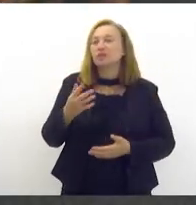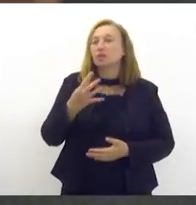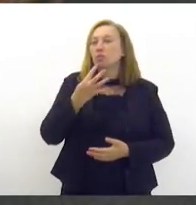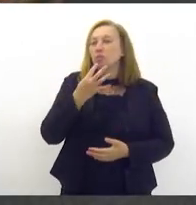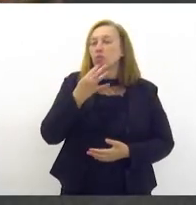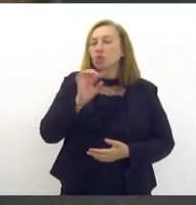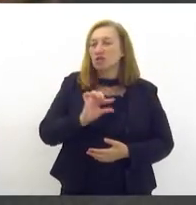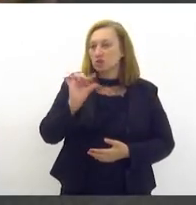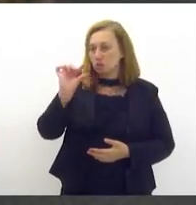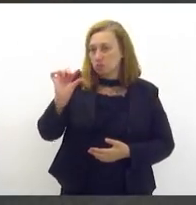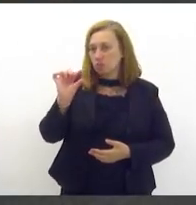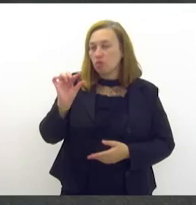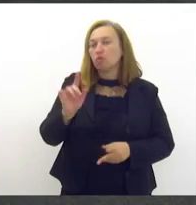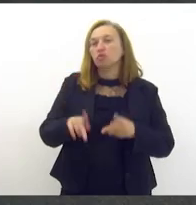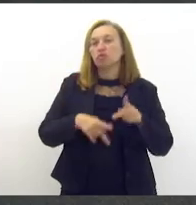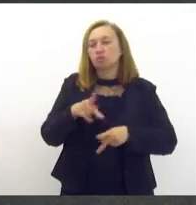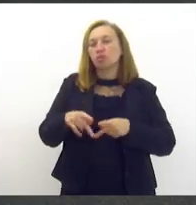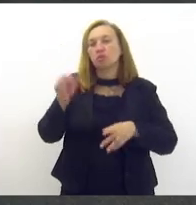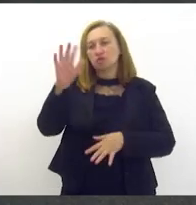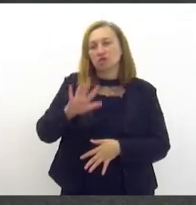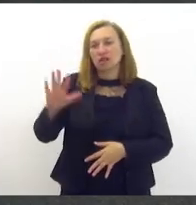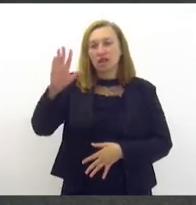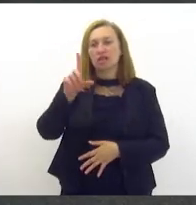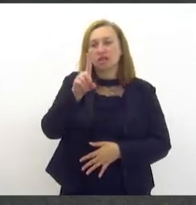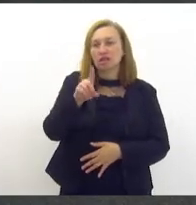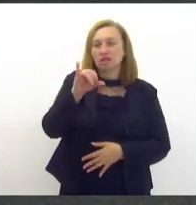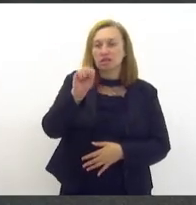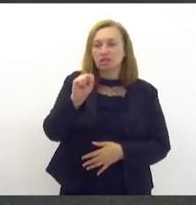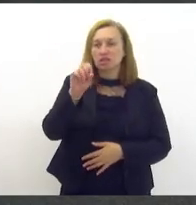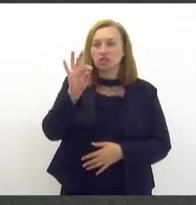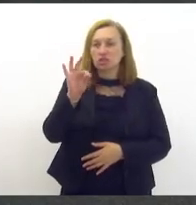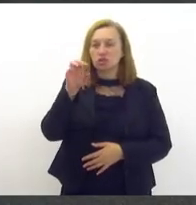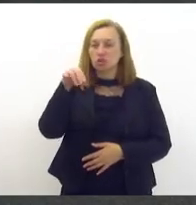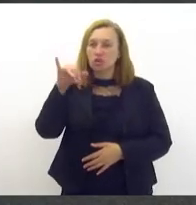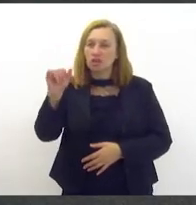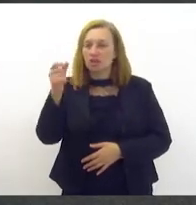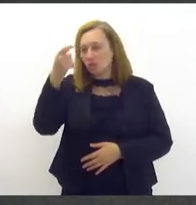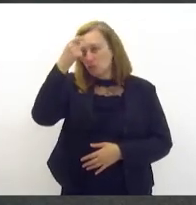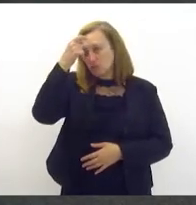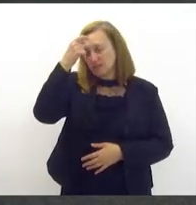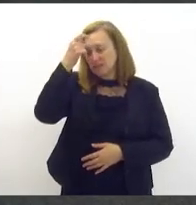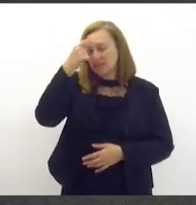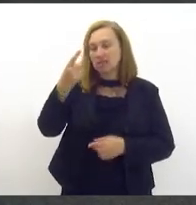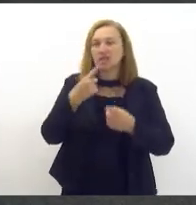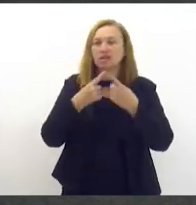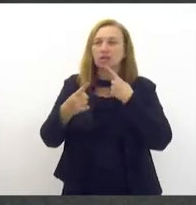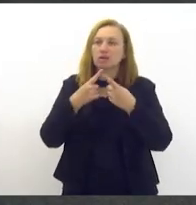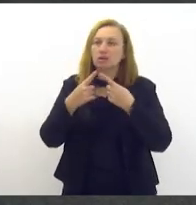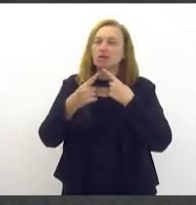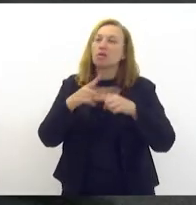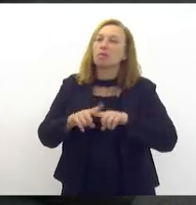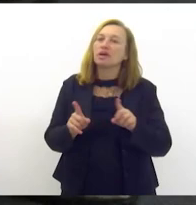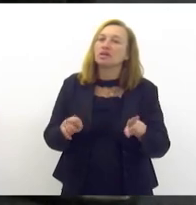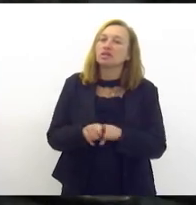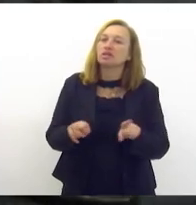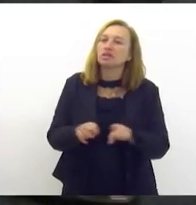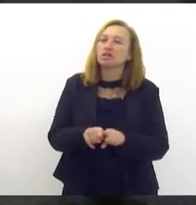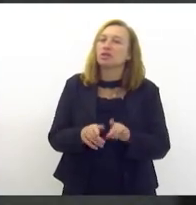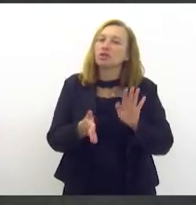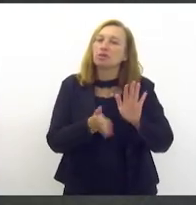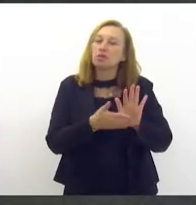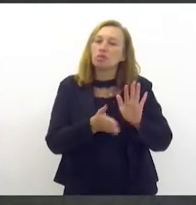do público em geral, que é a distonia. Então, é para conscientizar, é para discutir, mas também é para